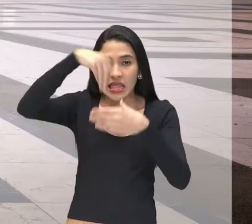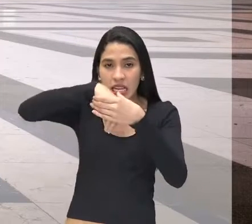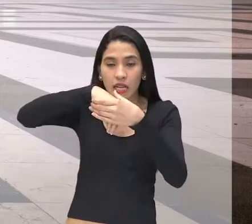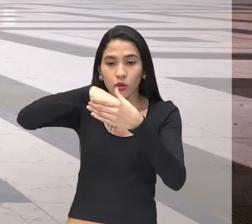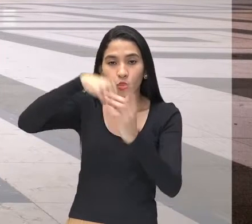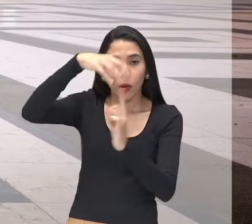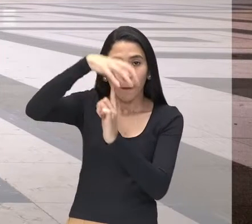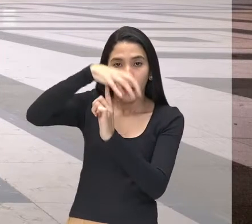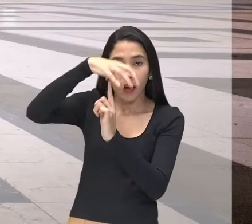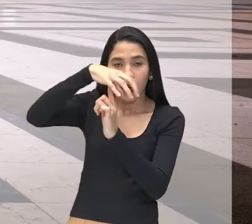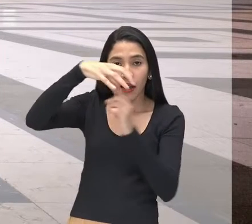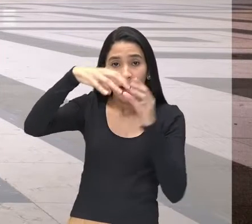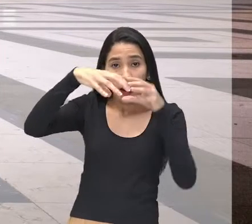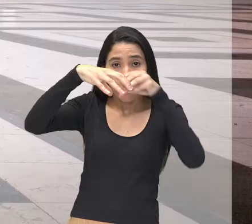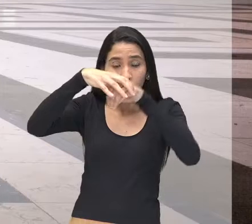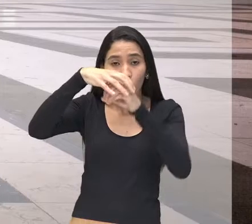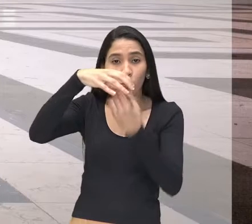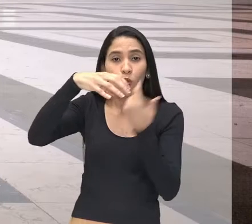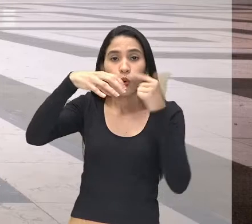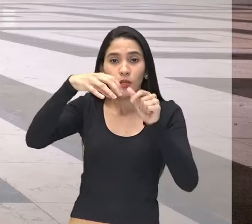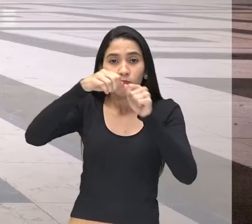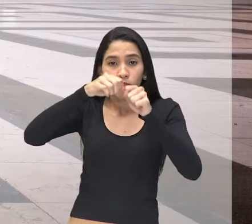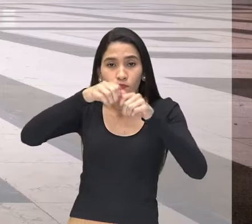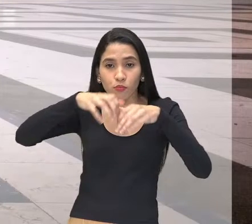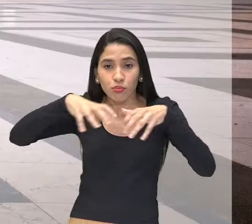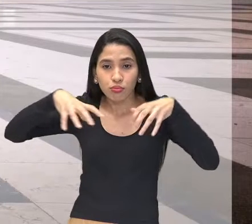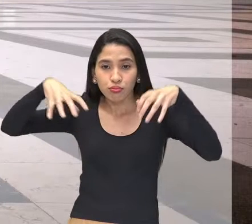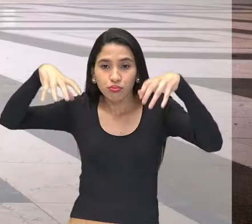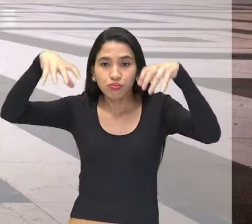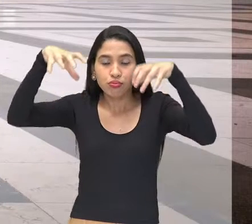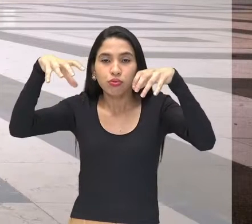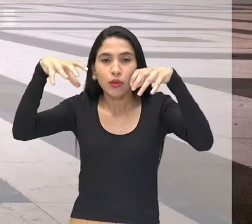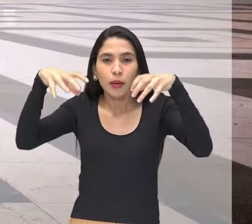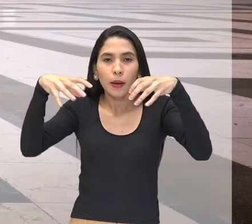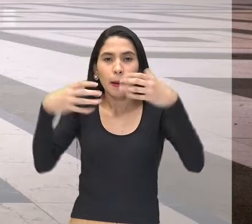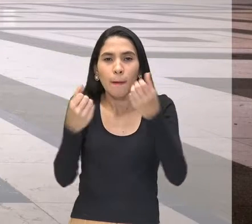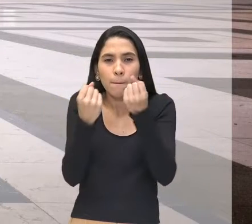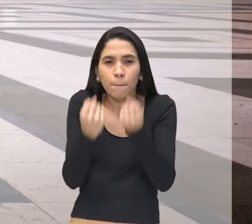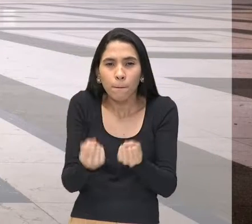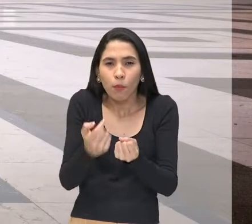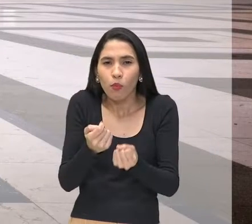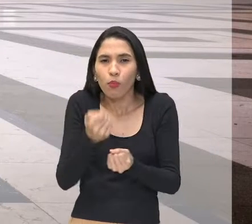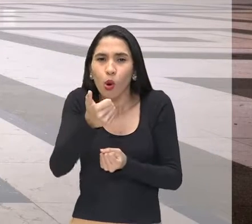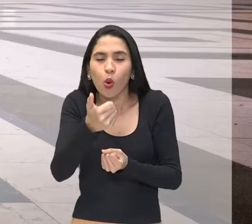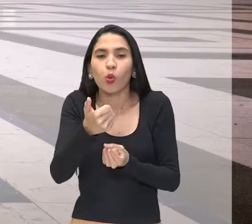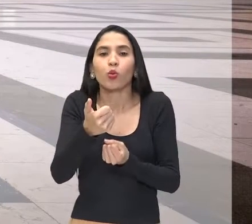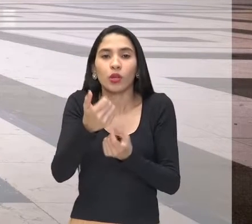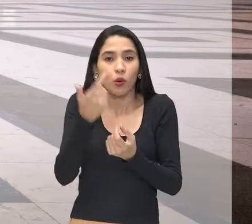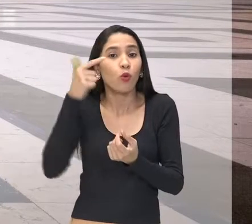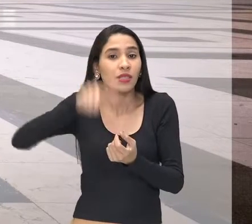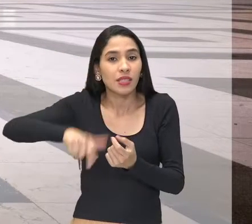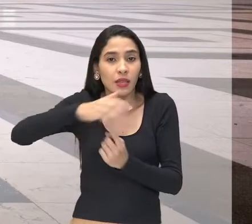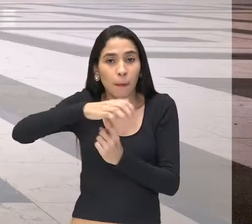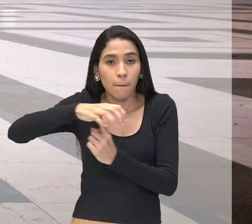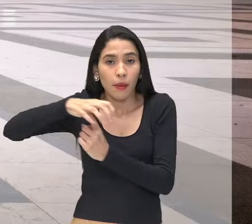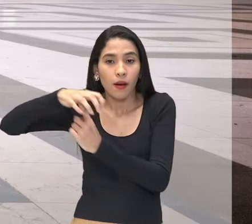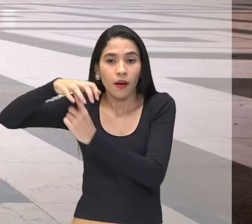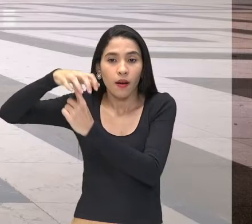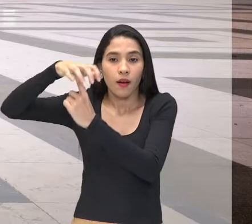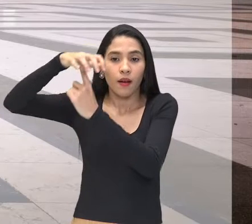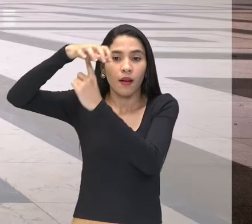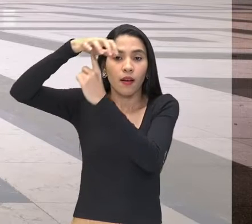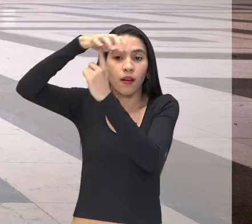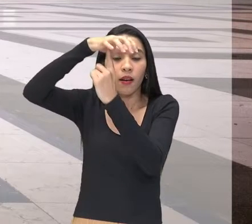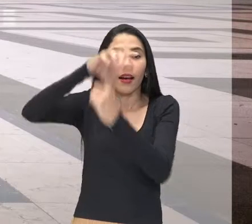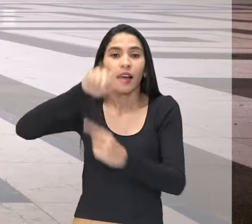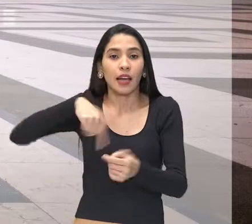que o balão se expanda, torna-se menos denso e suba. Essas informações que nós temos hoje são